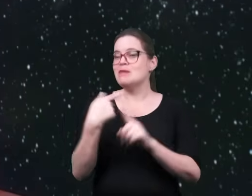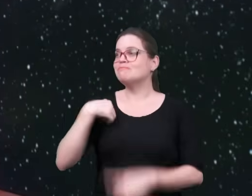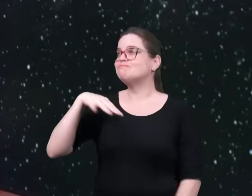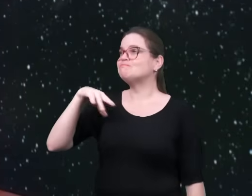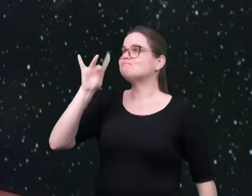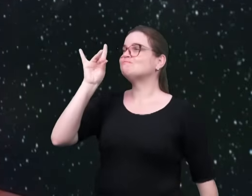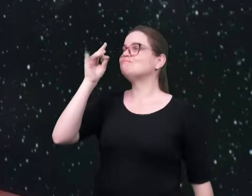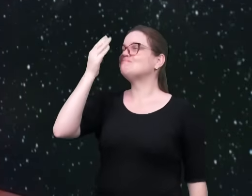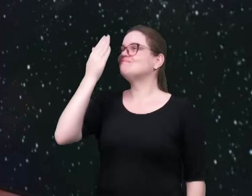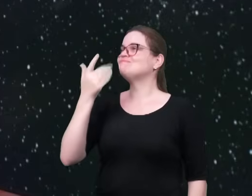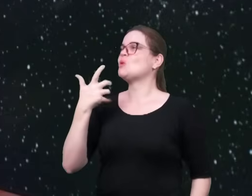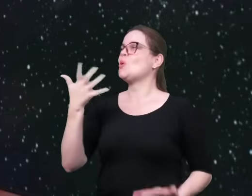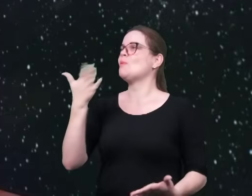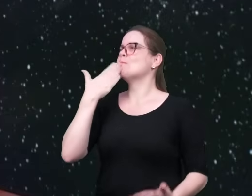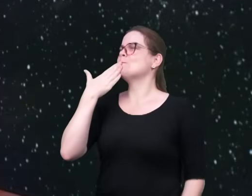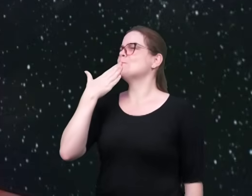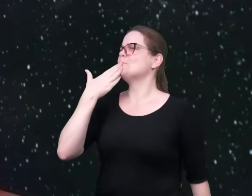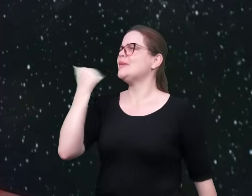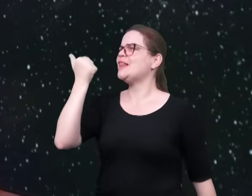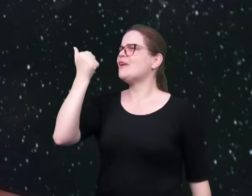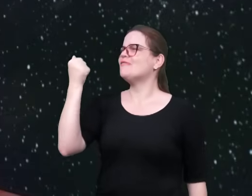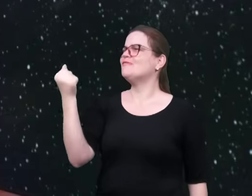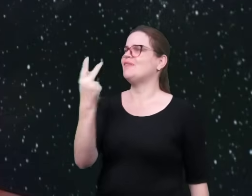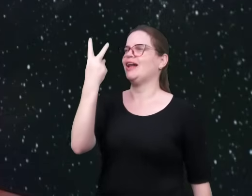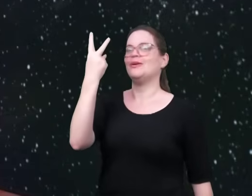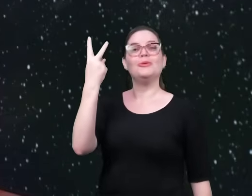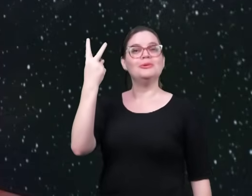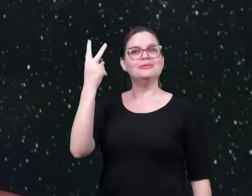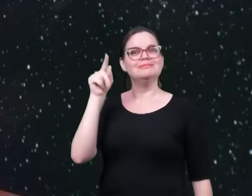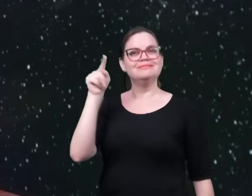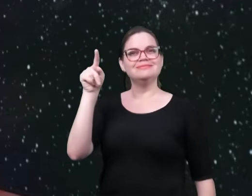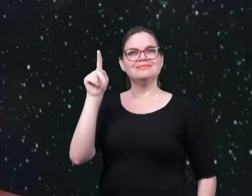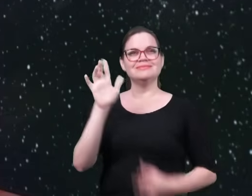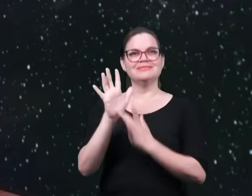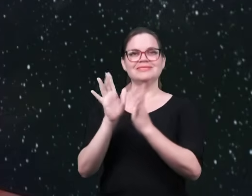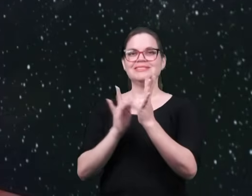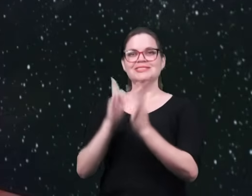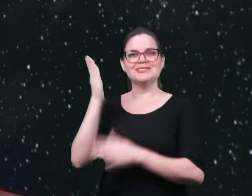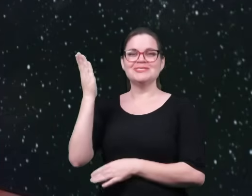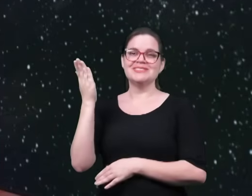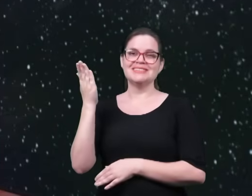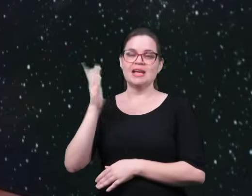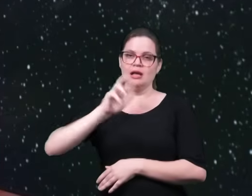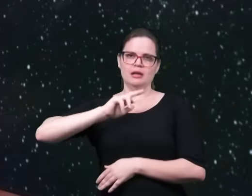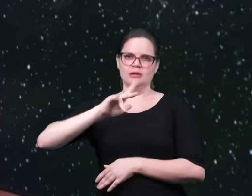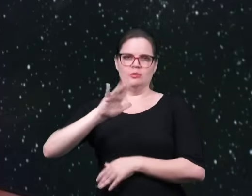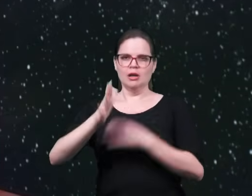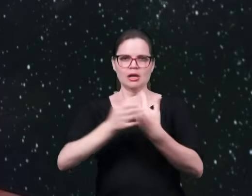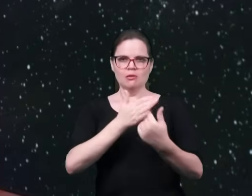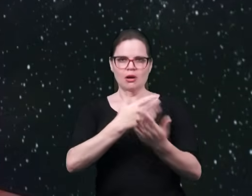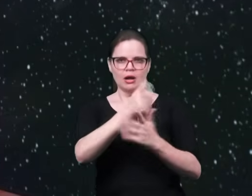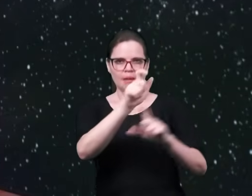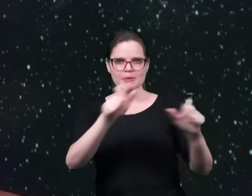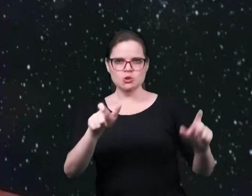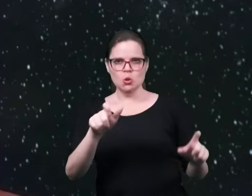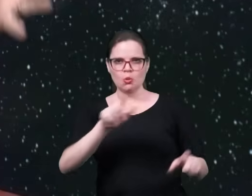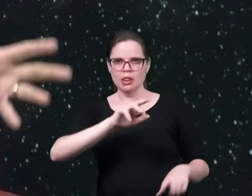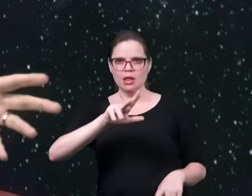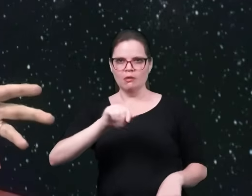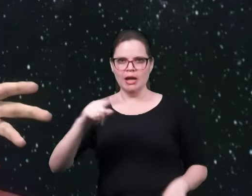porque eu achei a pérola, não é uma pérola qualquer, ela é única, ela tem um